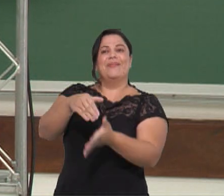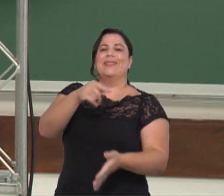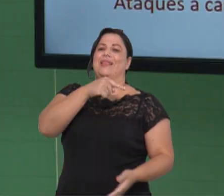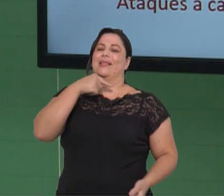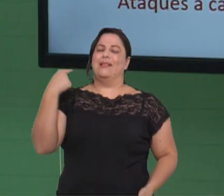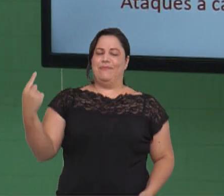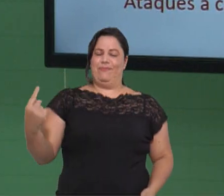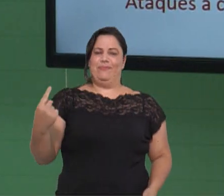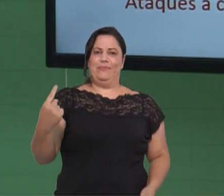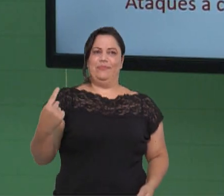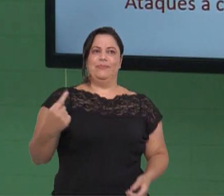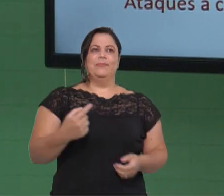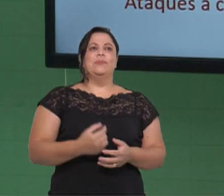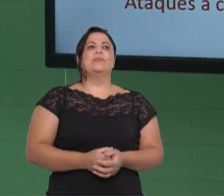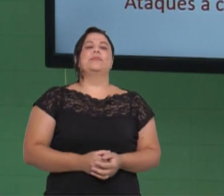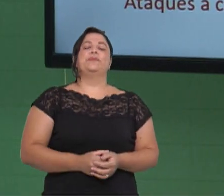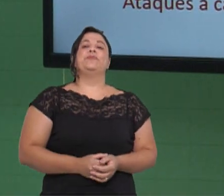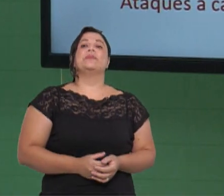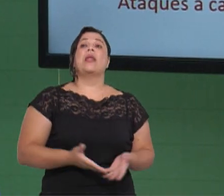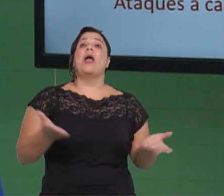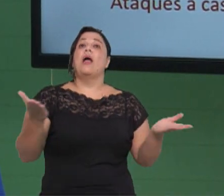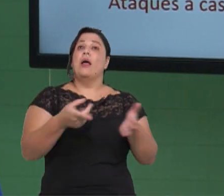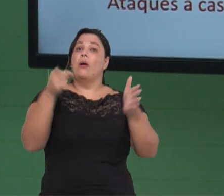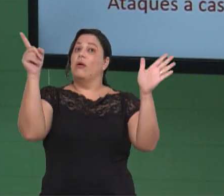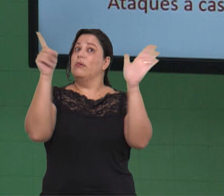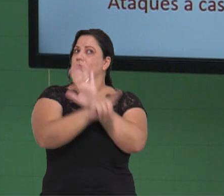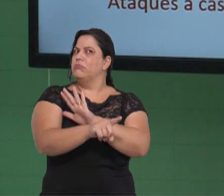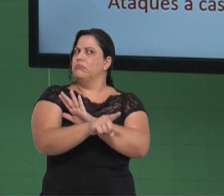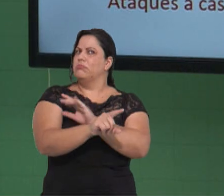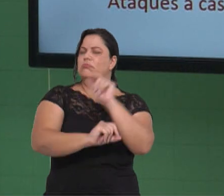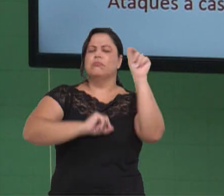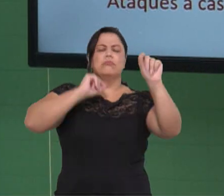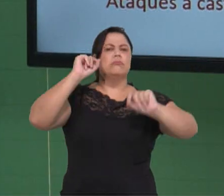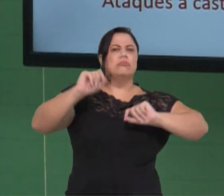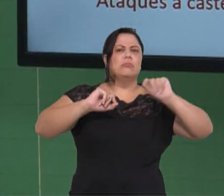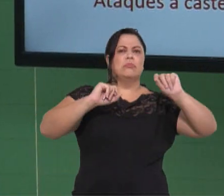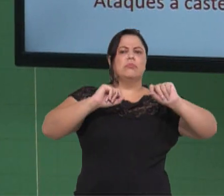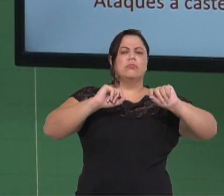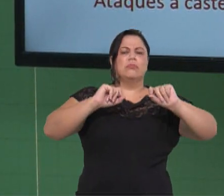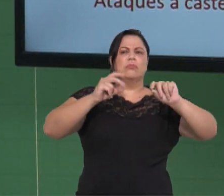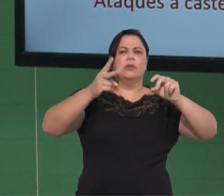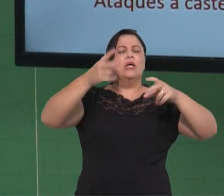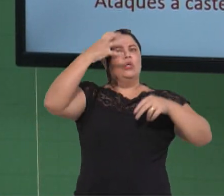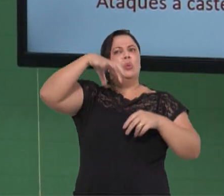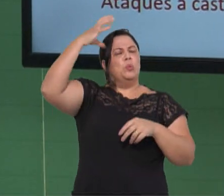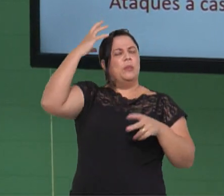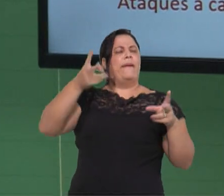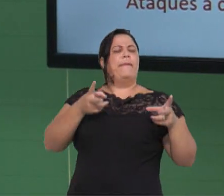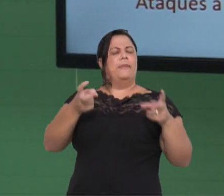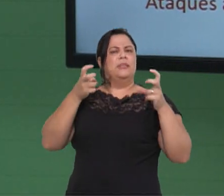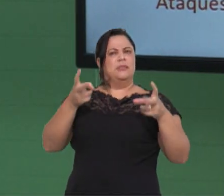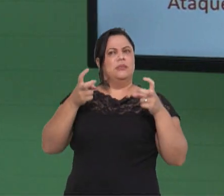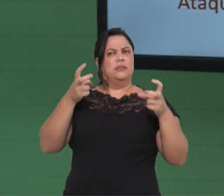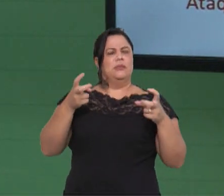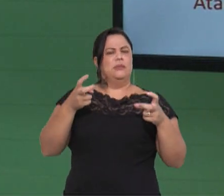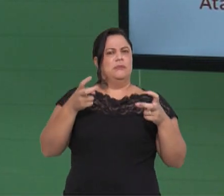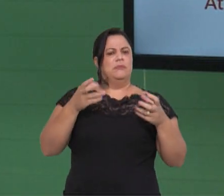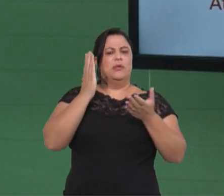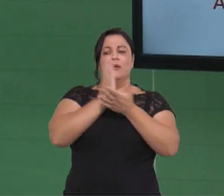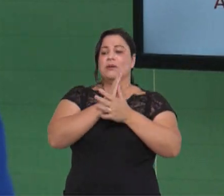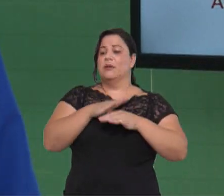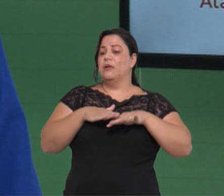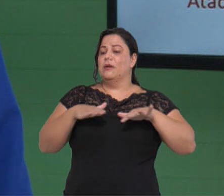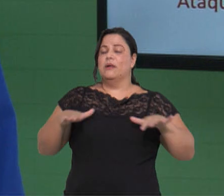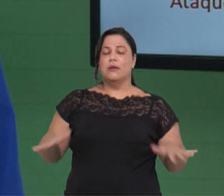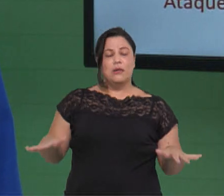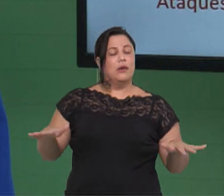esse rei perceba que os tempos acabaram e que os novos tempos agora estão a todo vapor? Ele não consegue